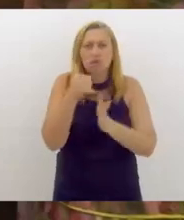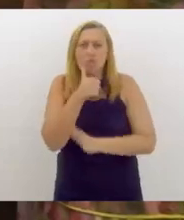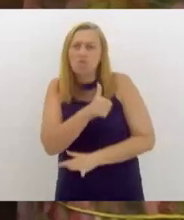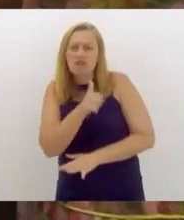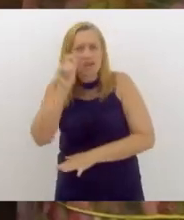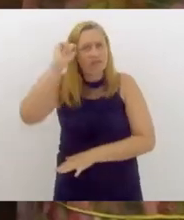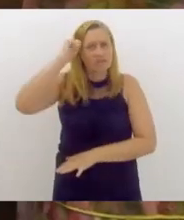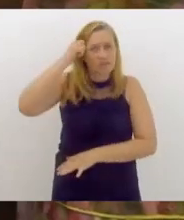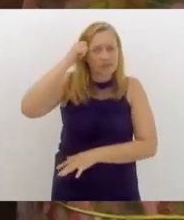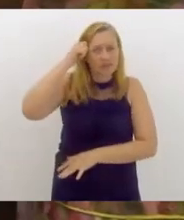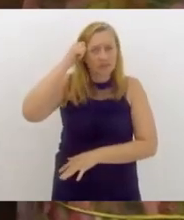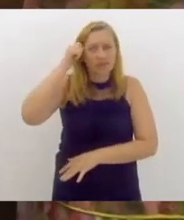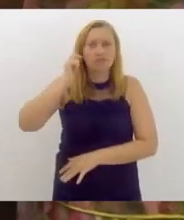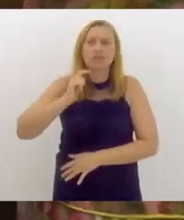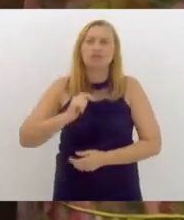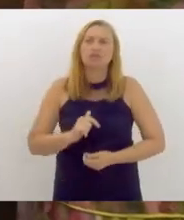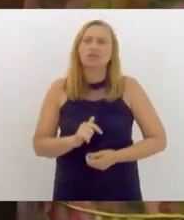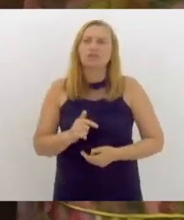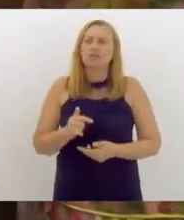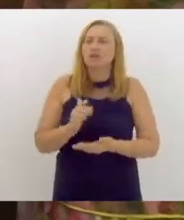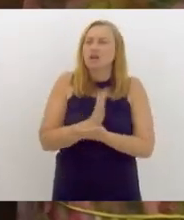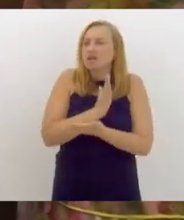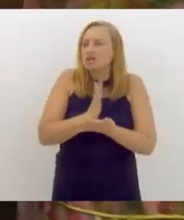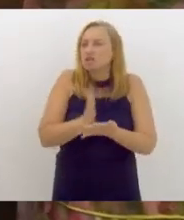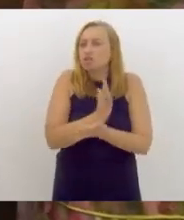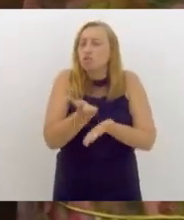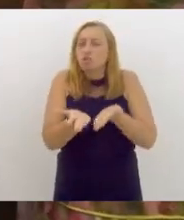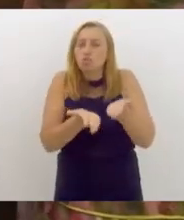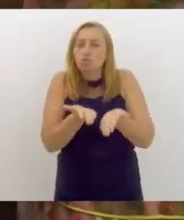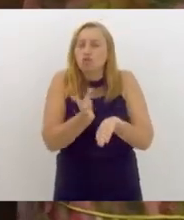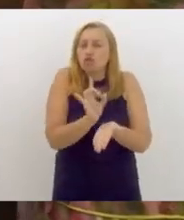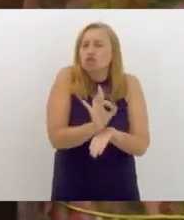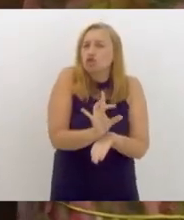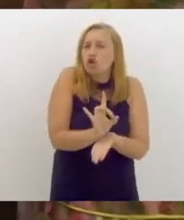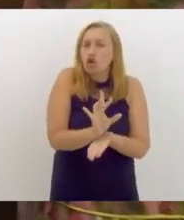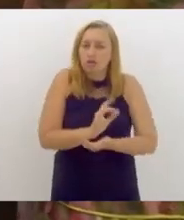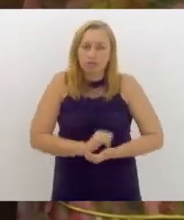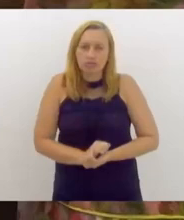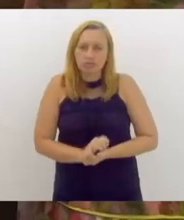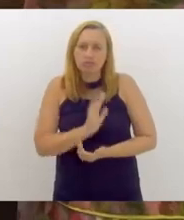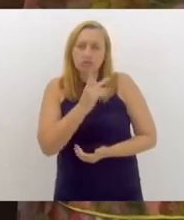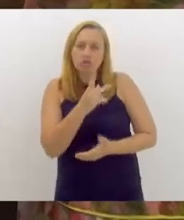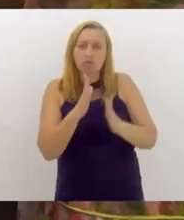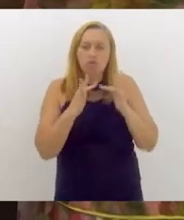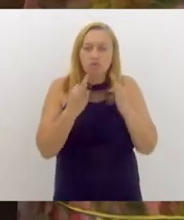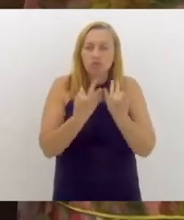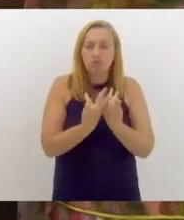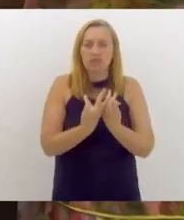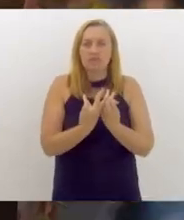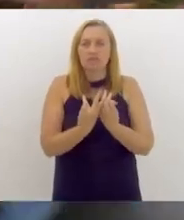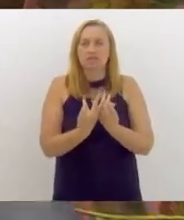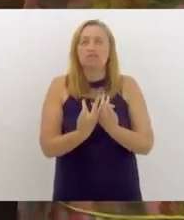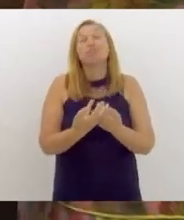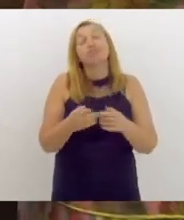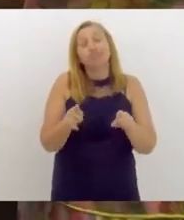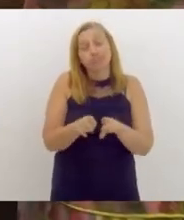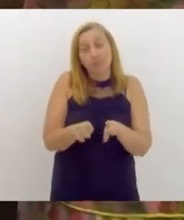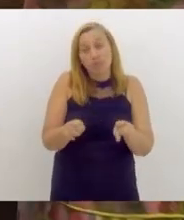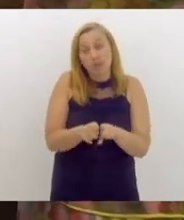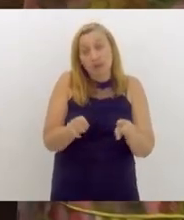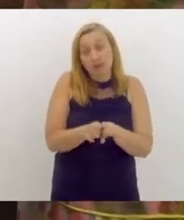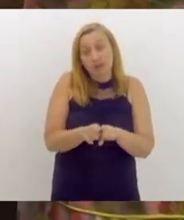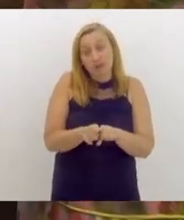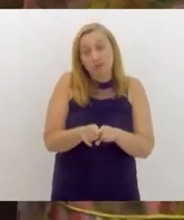mulheres pretas, que muitas vezes cuidam só elas dos seus filhos, e elas também se encontram